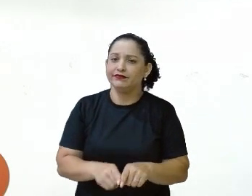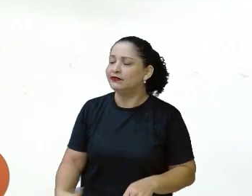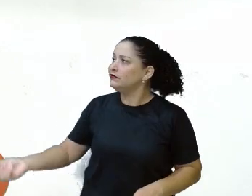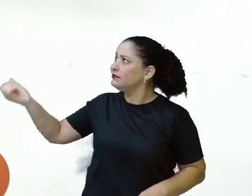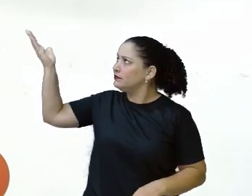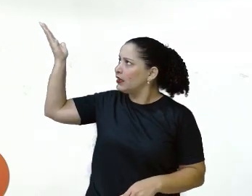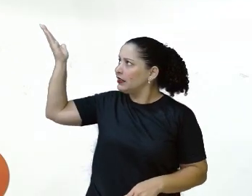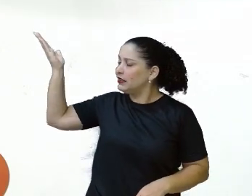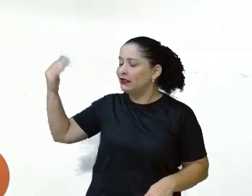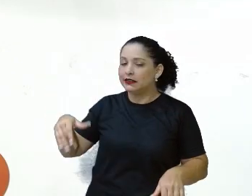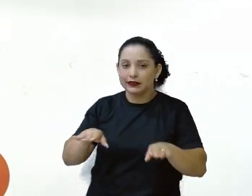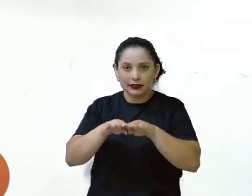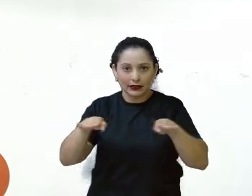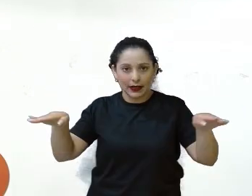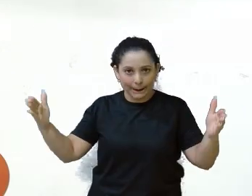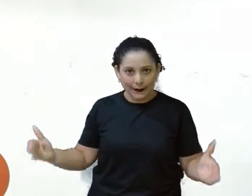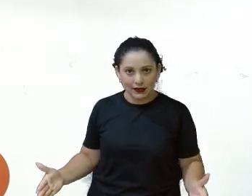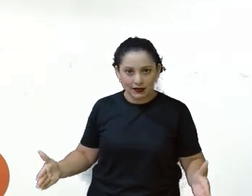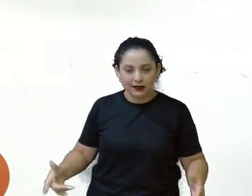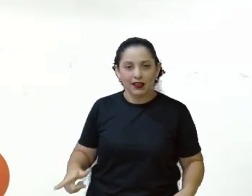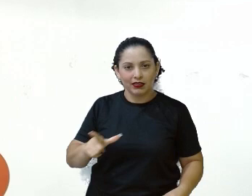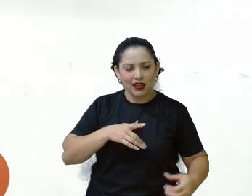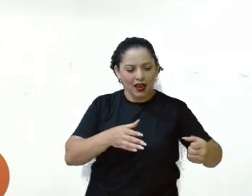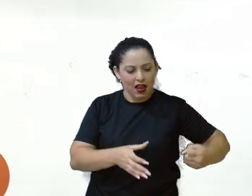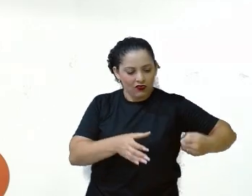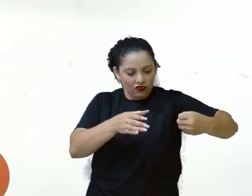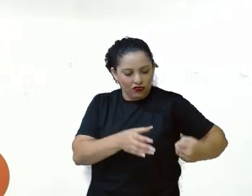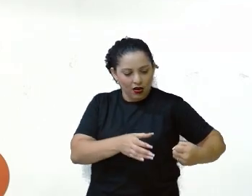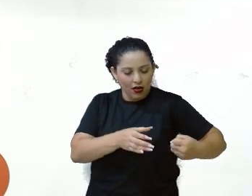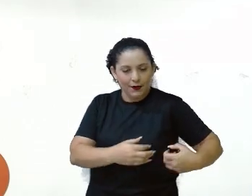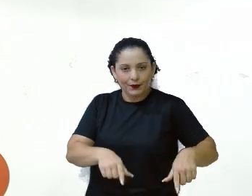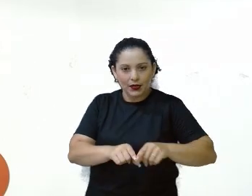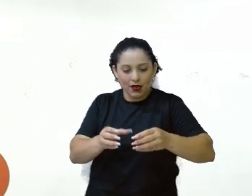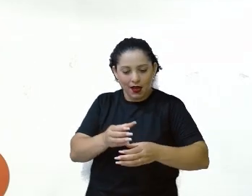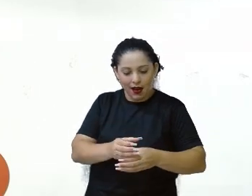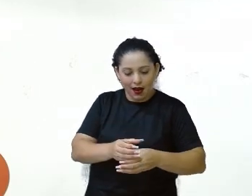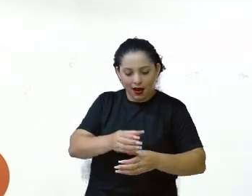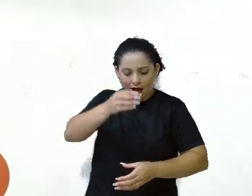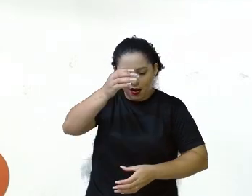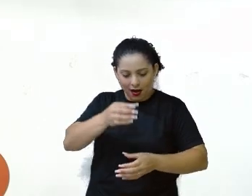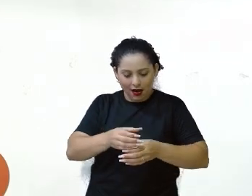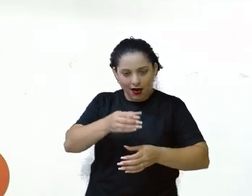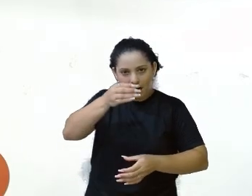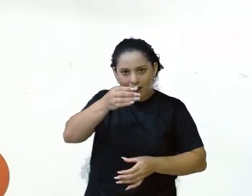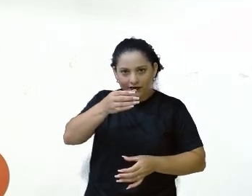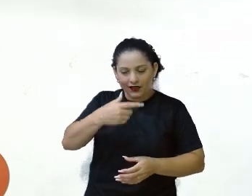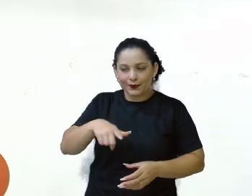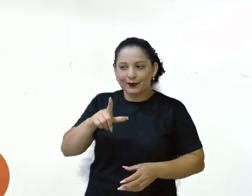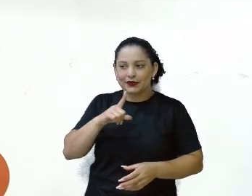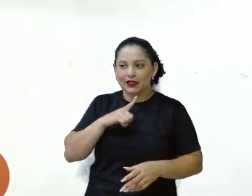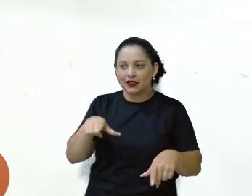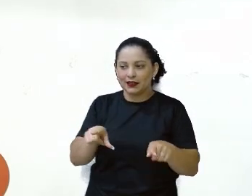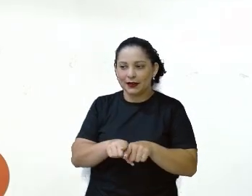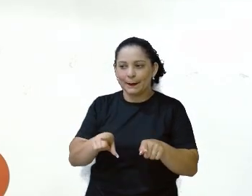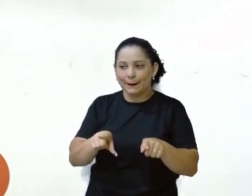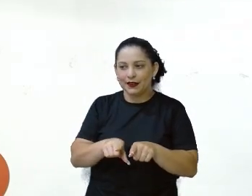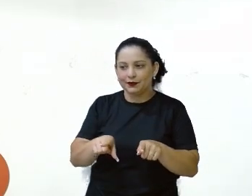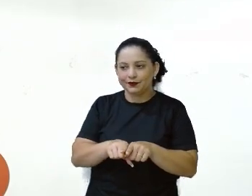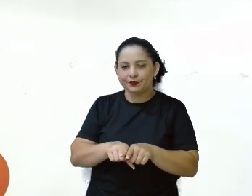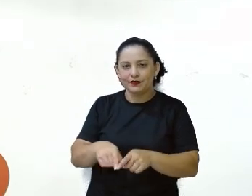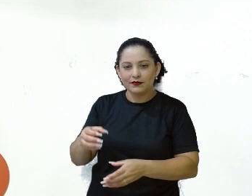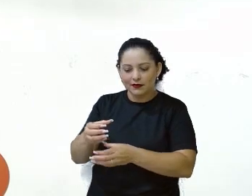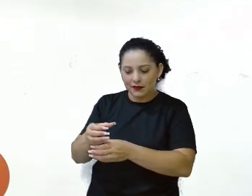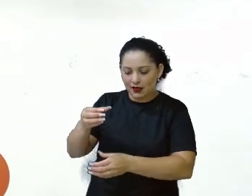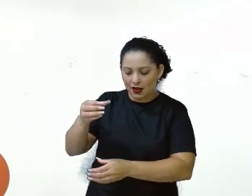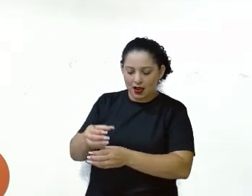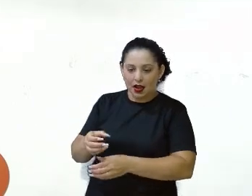medidora, eu tenho a minha garrafa de álcool e tenho essa minha garrafa